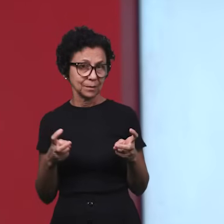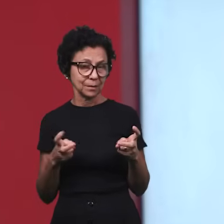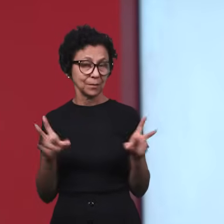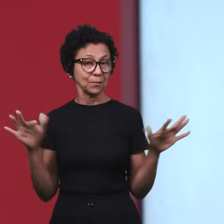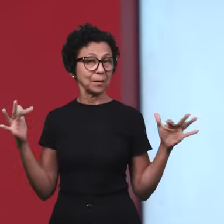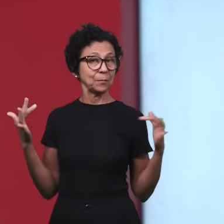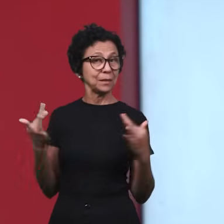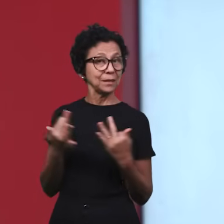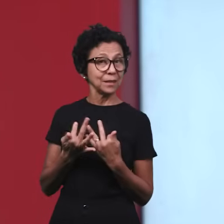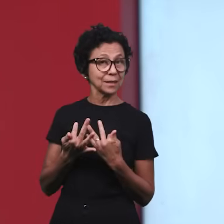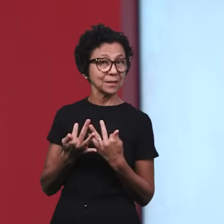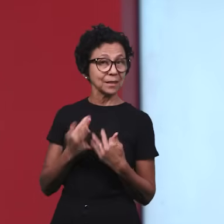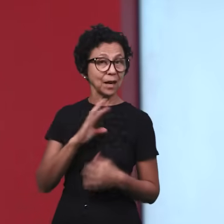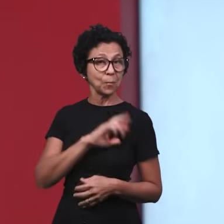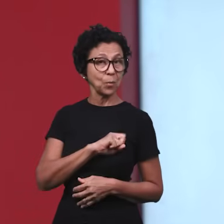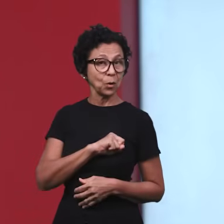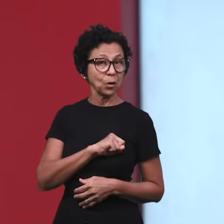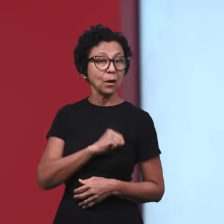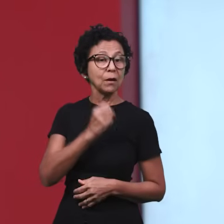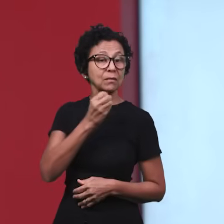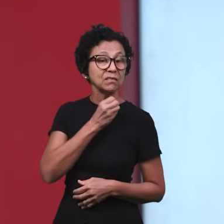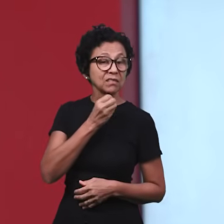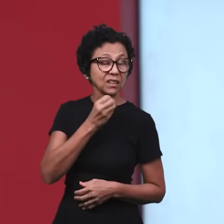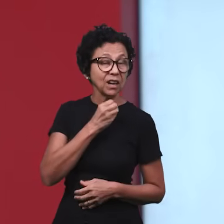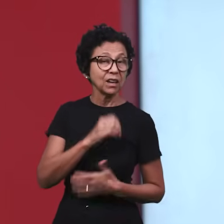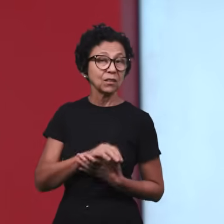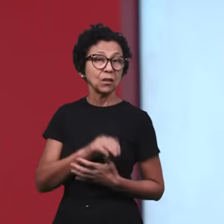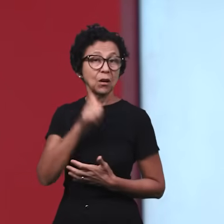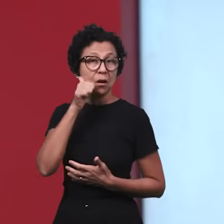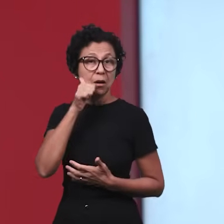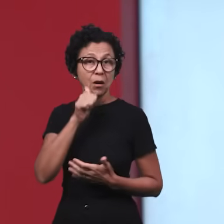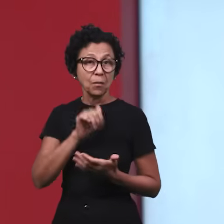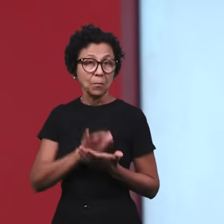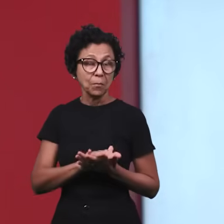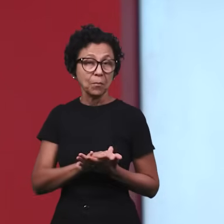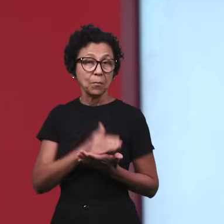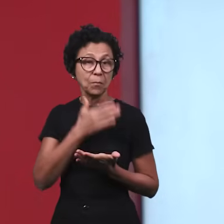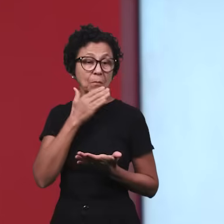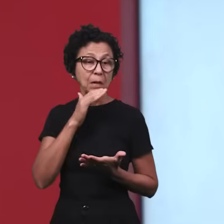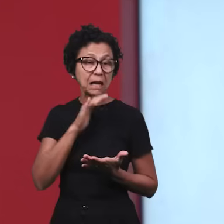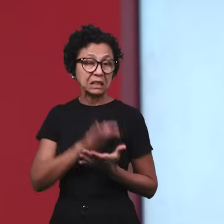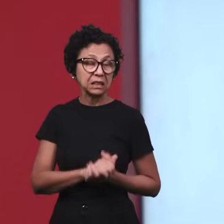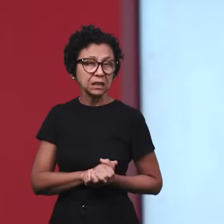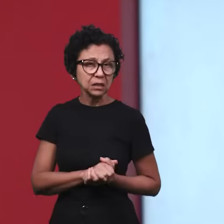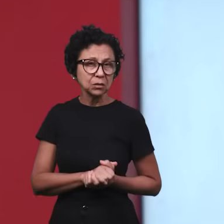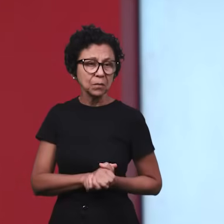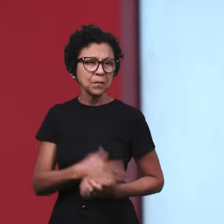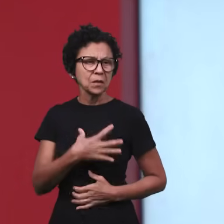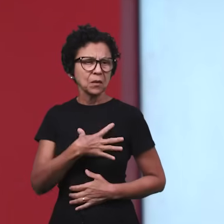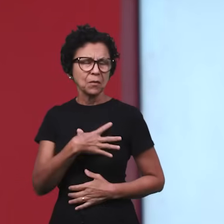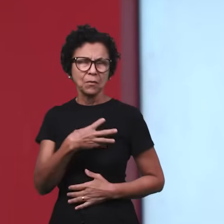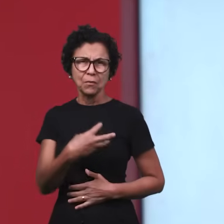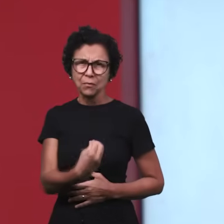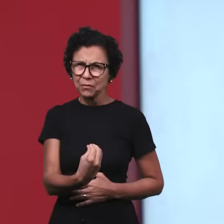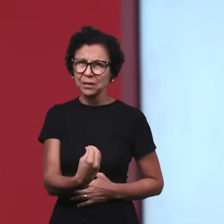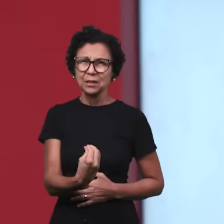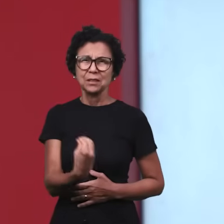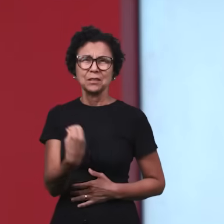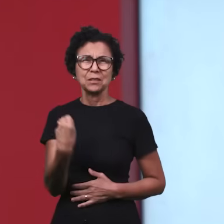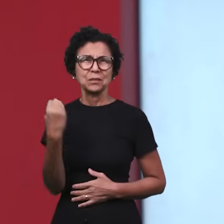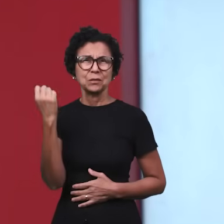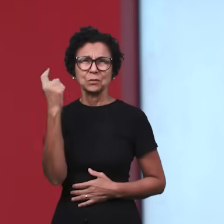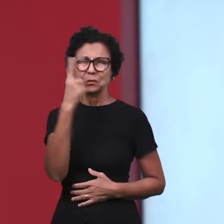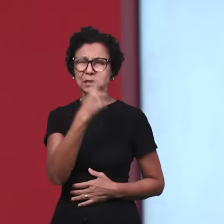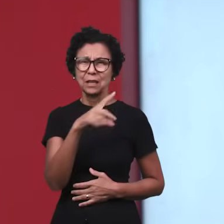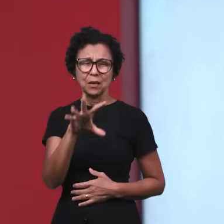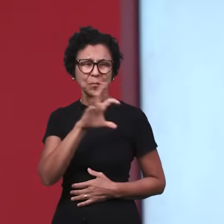esfriando dentro dos lares. São um esposo, esposa, filhos que muitas vezes não têm um convívio, uma